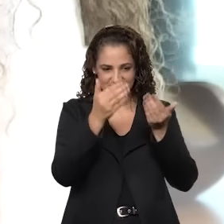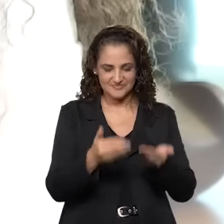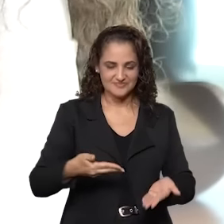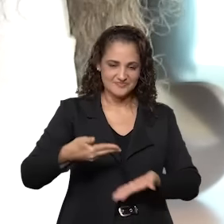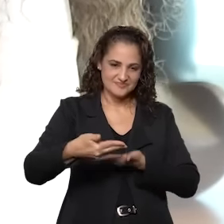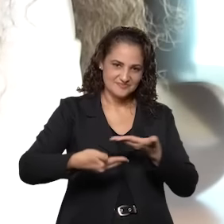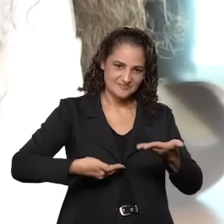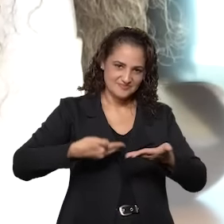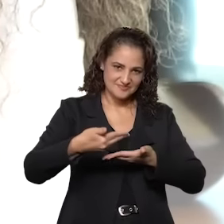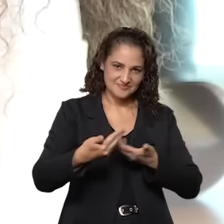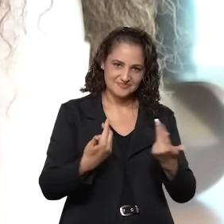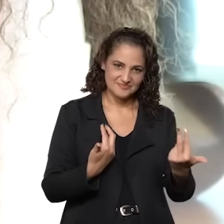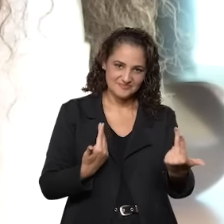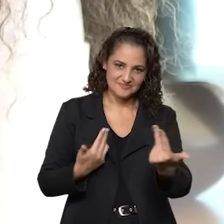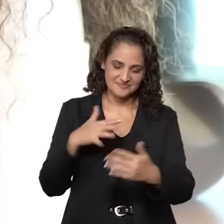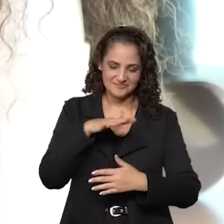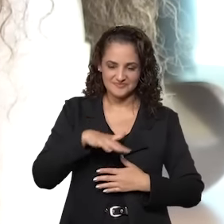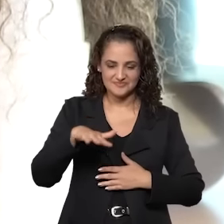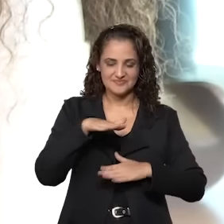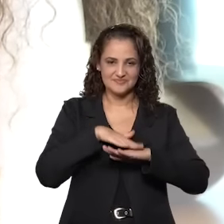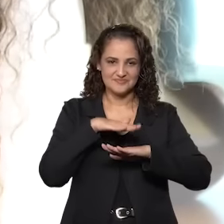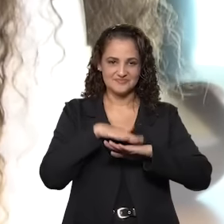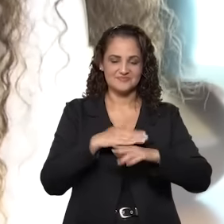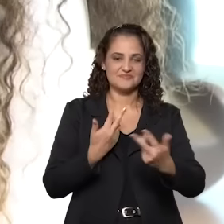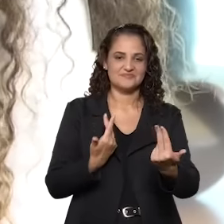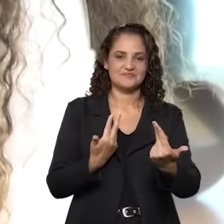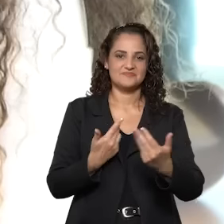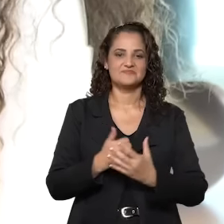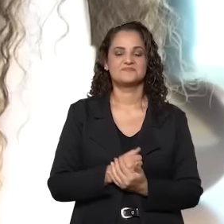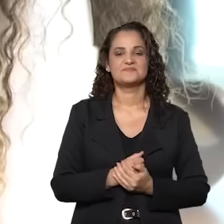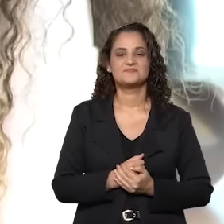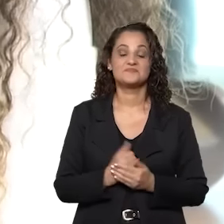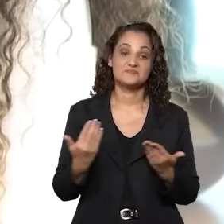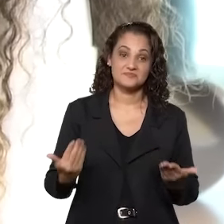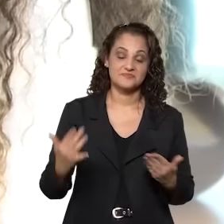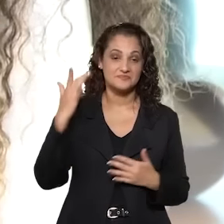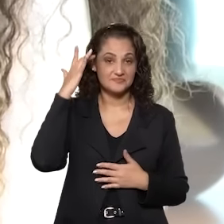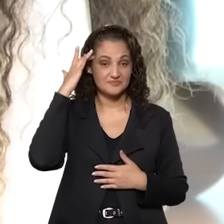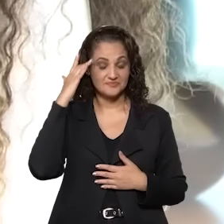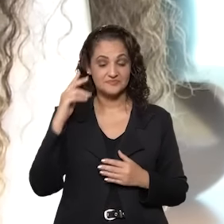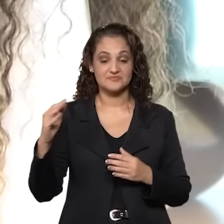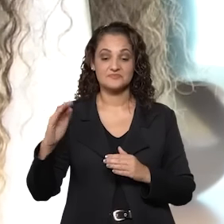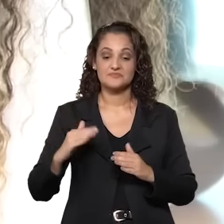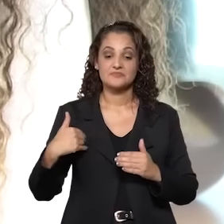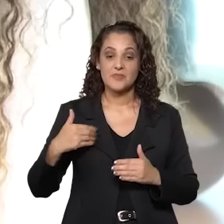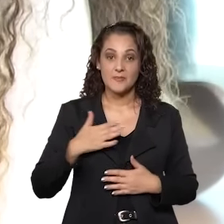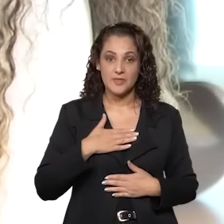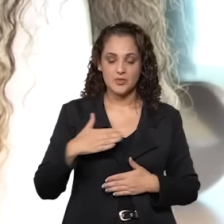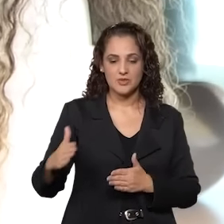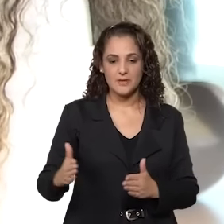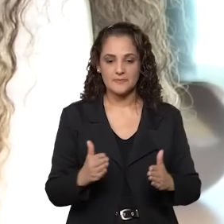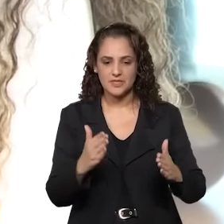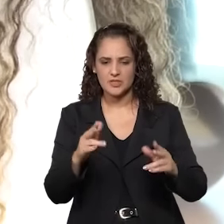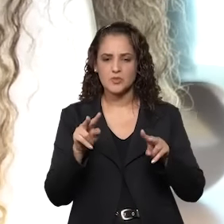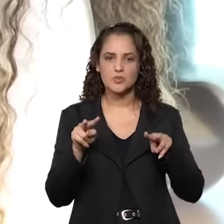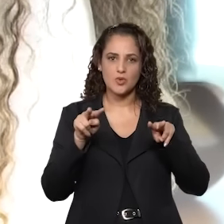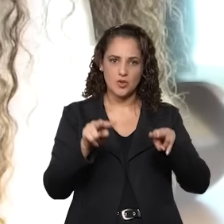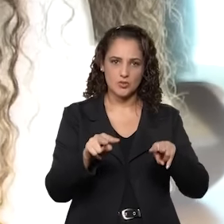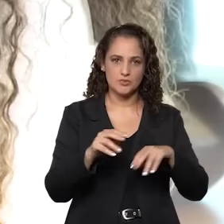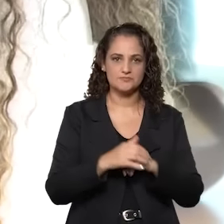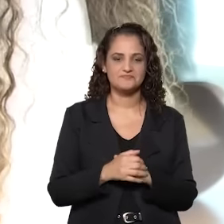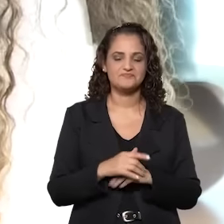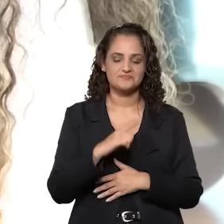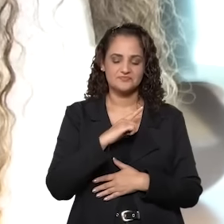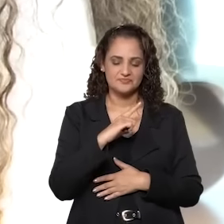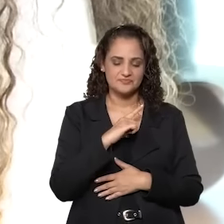área de atuação que eu eh acho que quando eu olho paraa minha jornada tem uma coisa que para mim hoje é